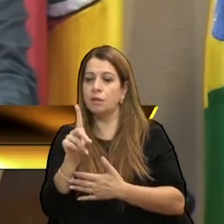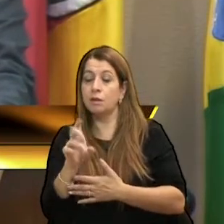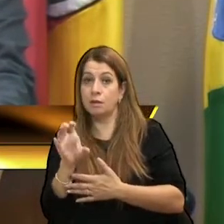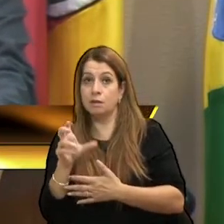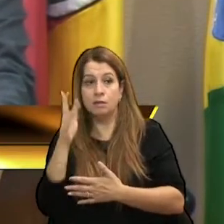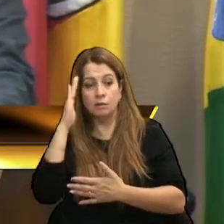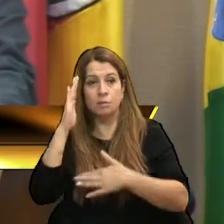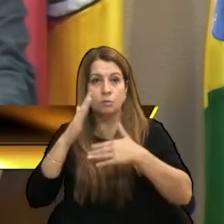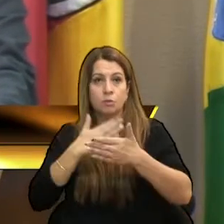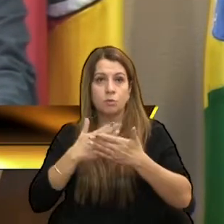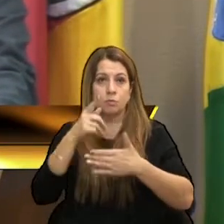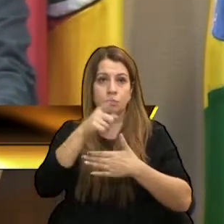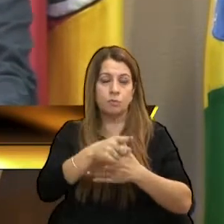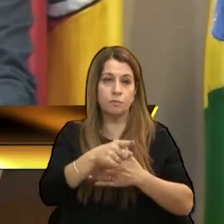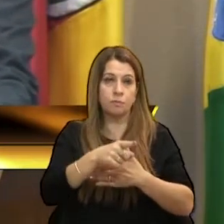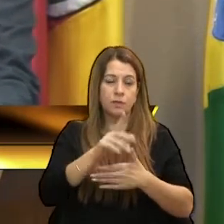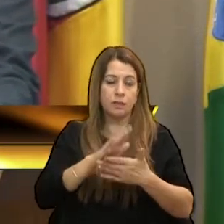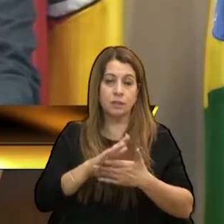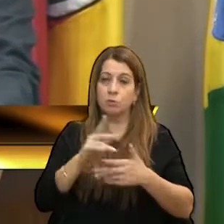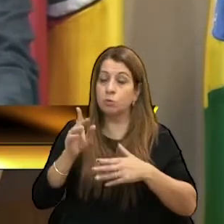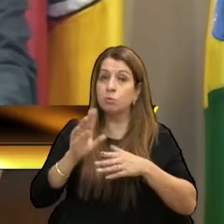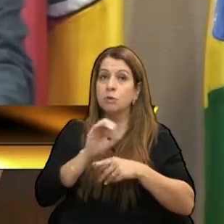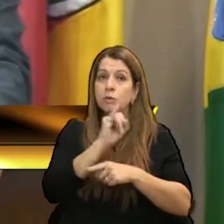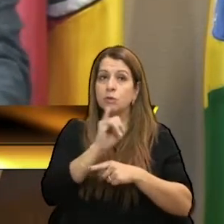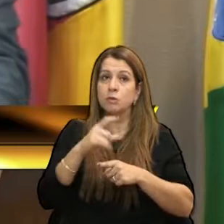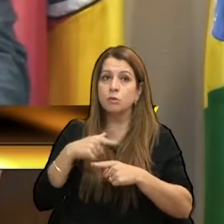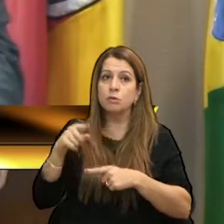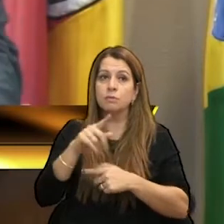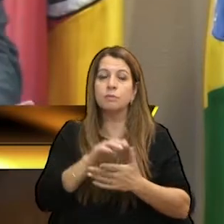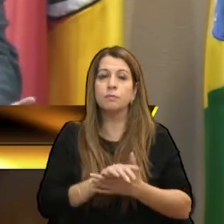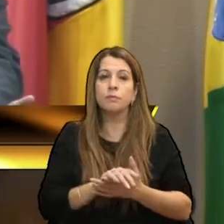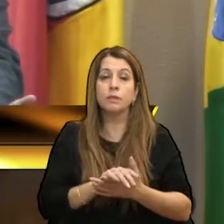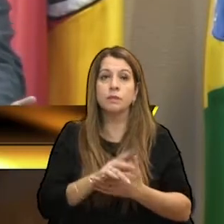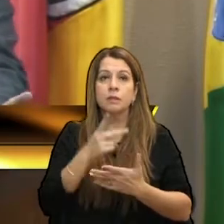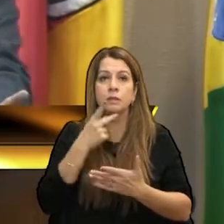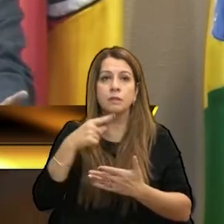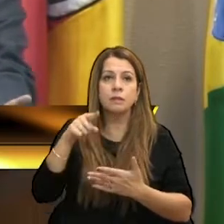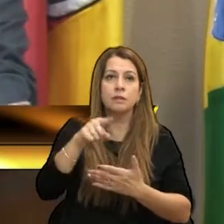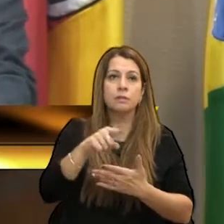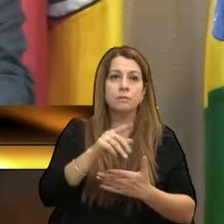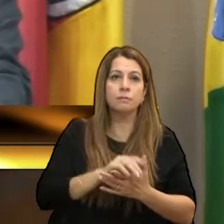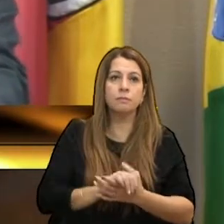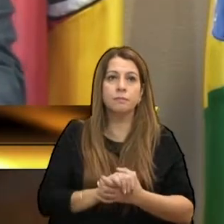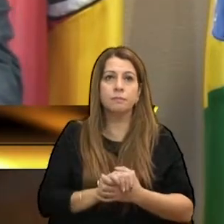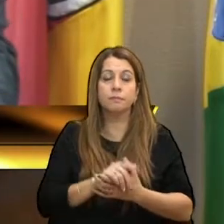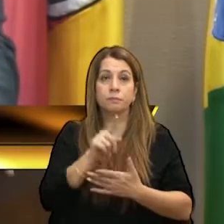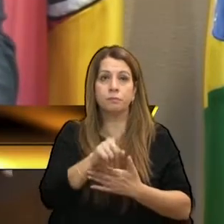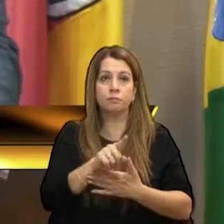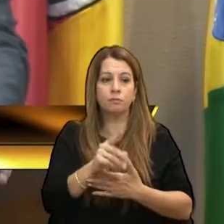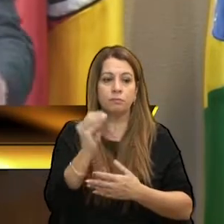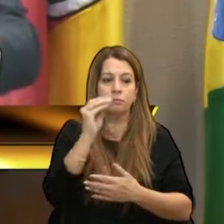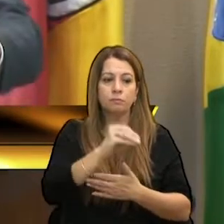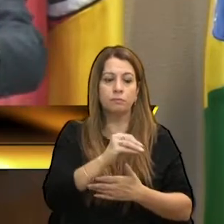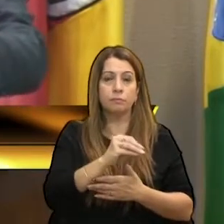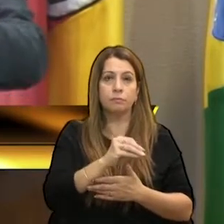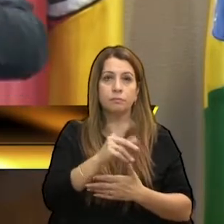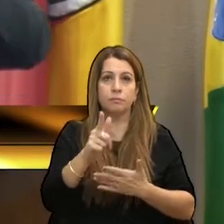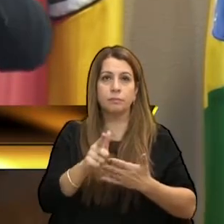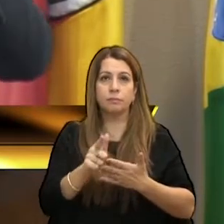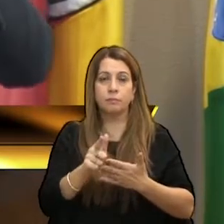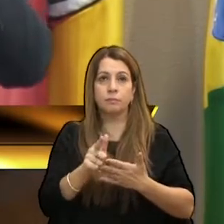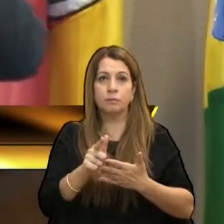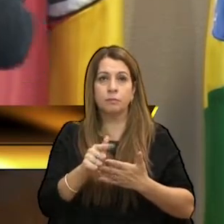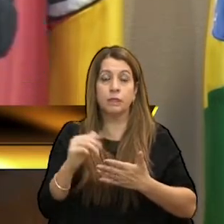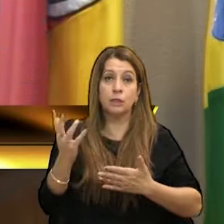na introdução, até por uma instrução dos próprios Espíritos, diz mais ou menos o seguinte, né? Colocarás a cepa,